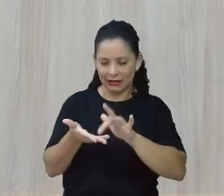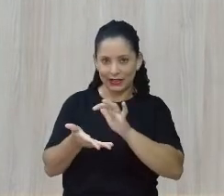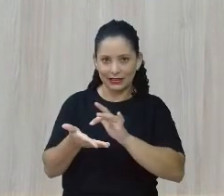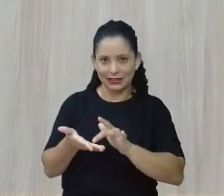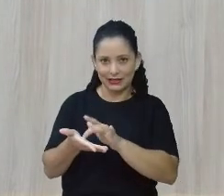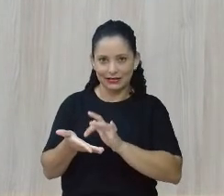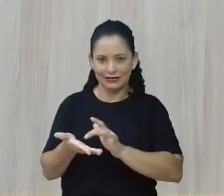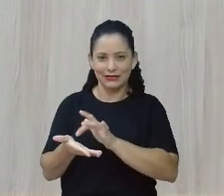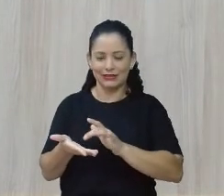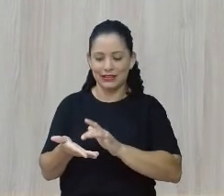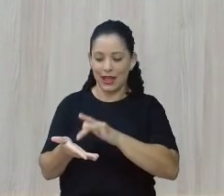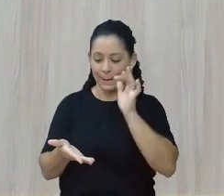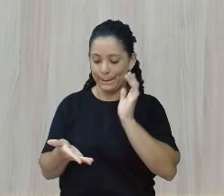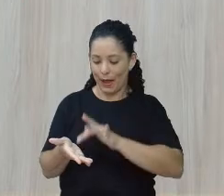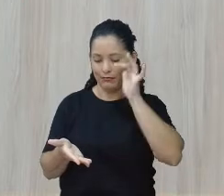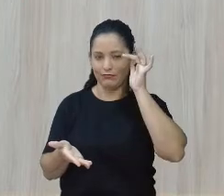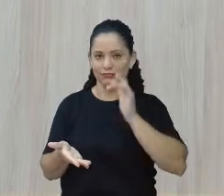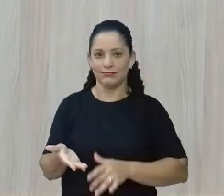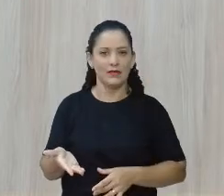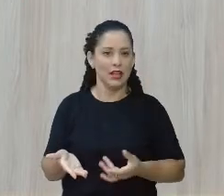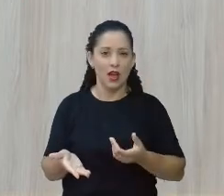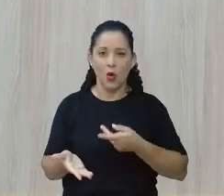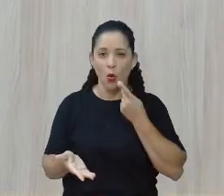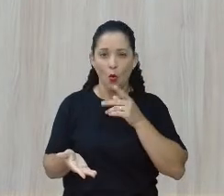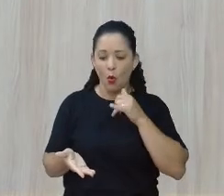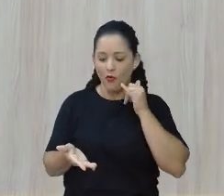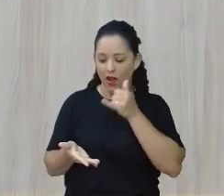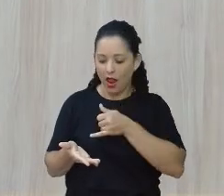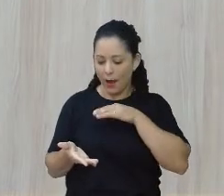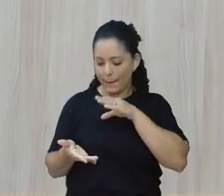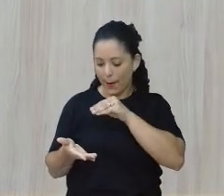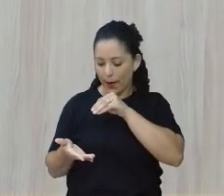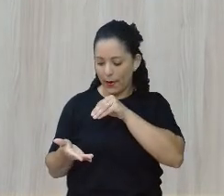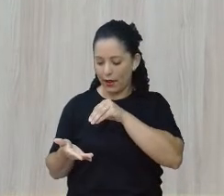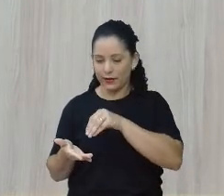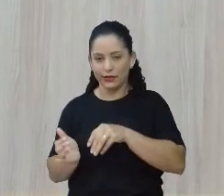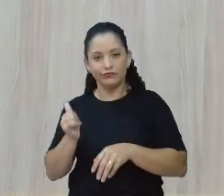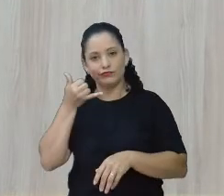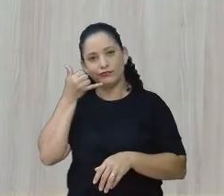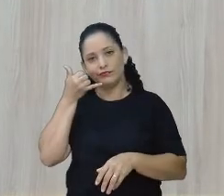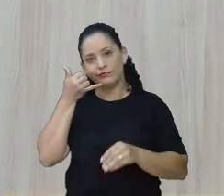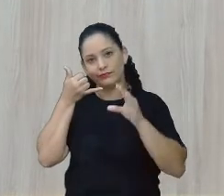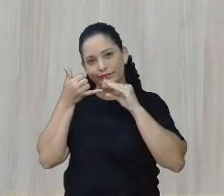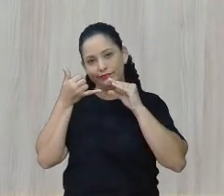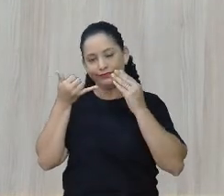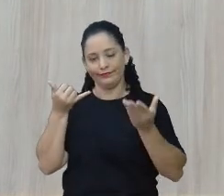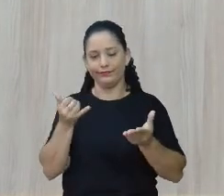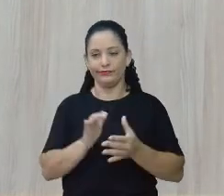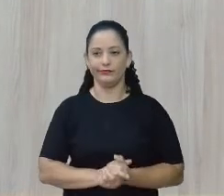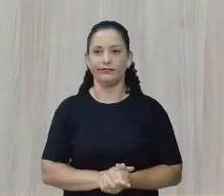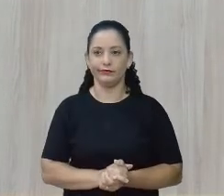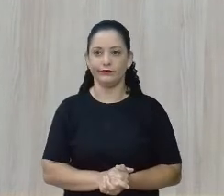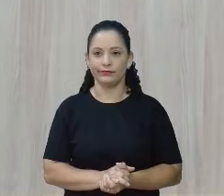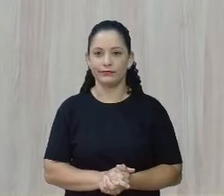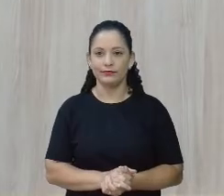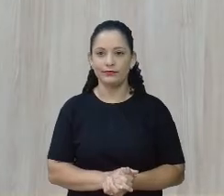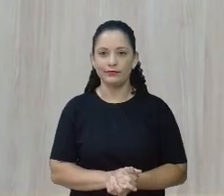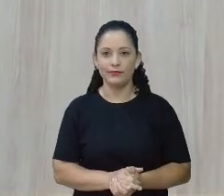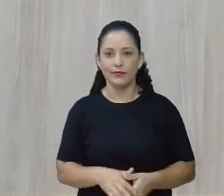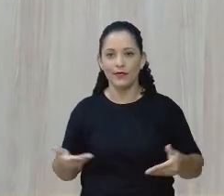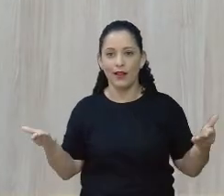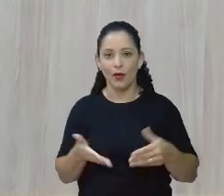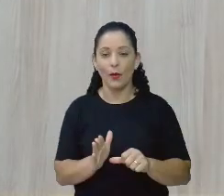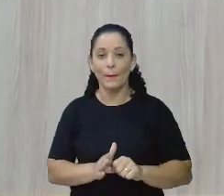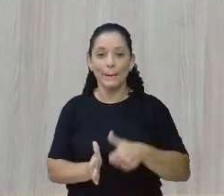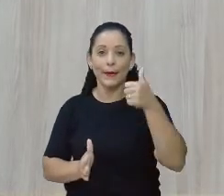seleciona o contato, às vezes até por voz mesmo, e consegue ligar com mais facilidade. Vamos lá. E o